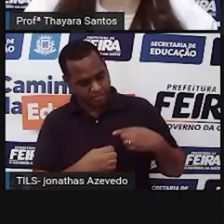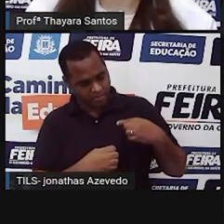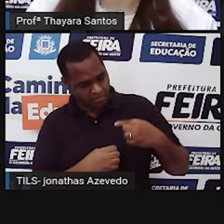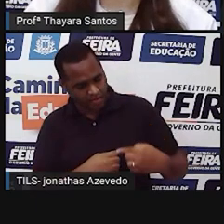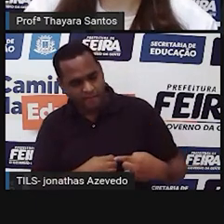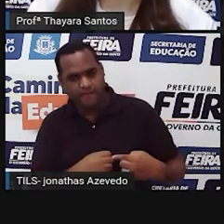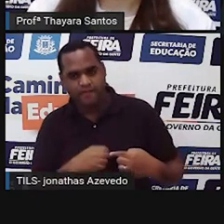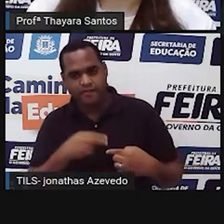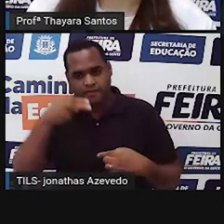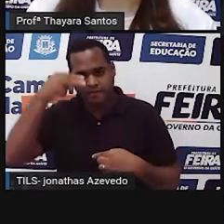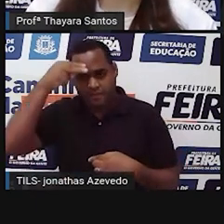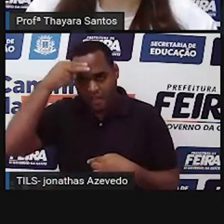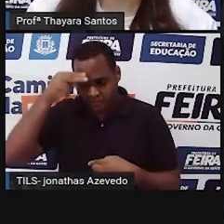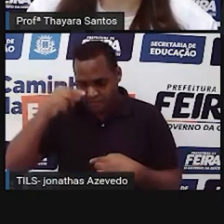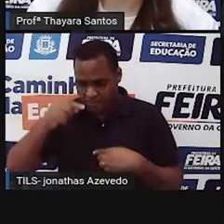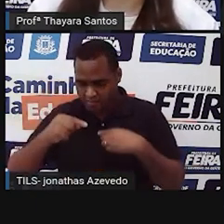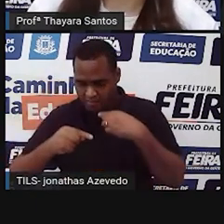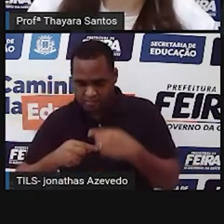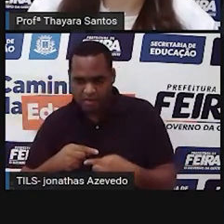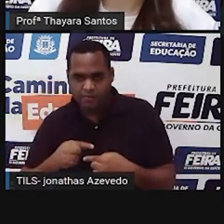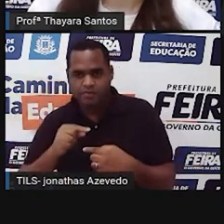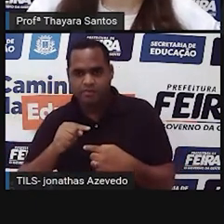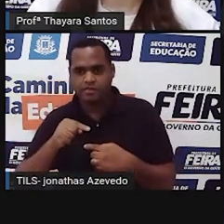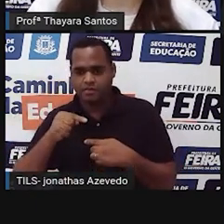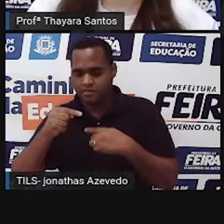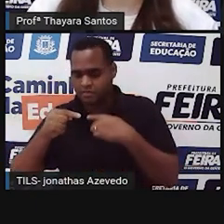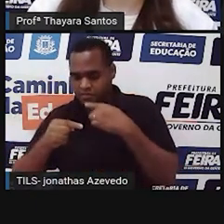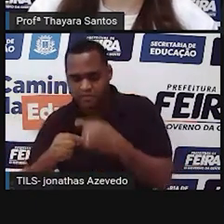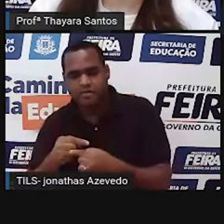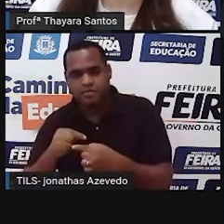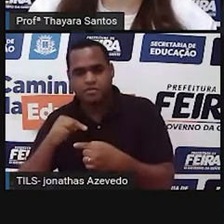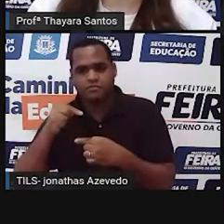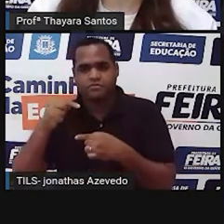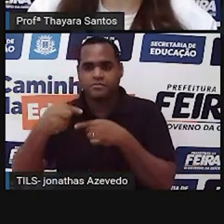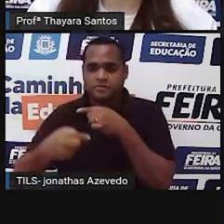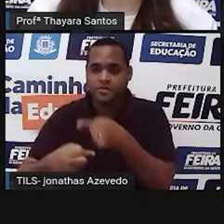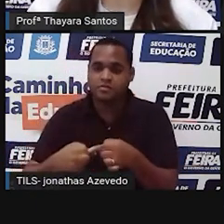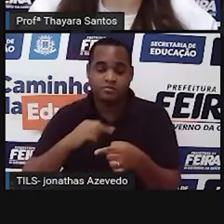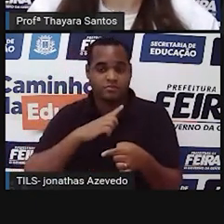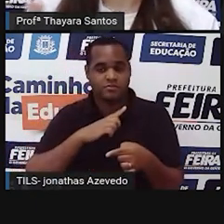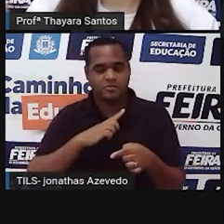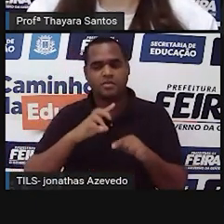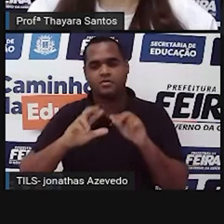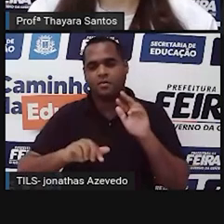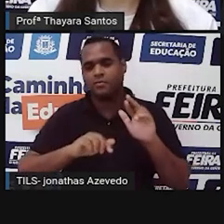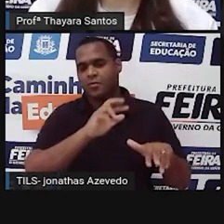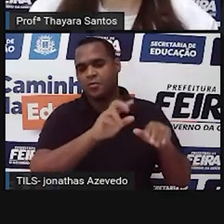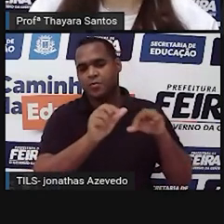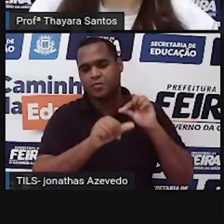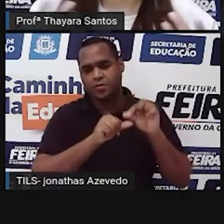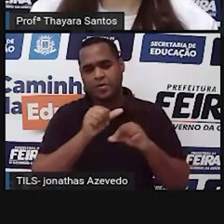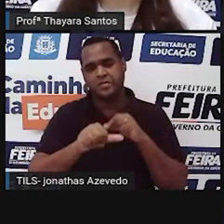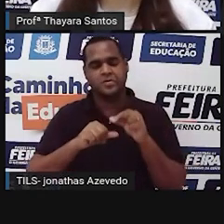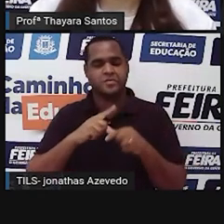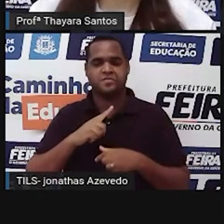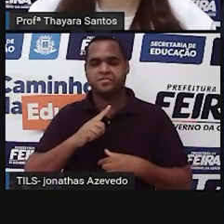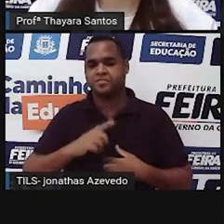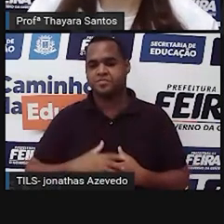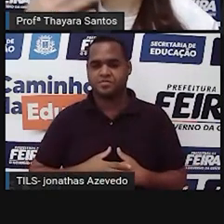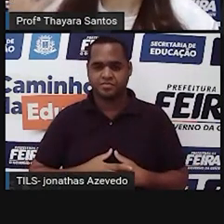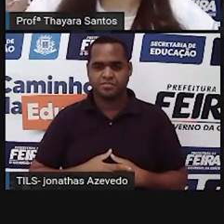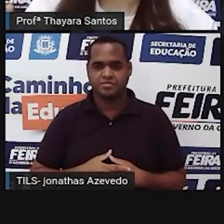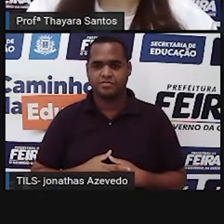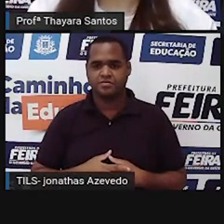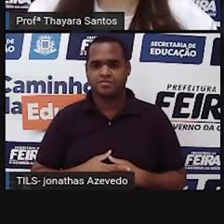de uma geração para outra. Então, hereditariedade é isso, transmissão das características genéticas de uma geração para outra, né?